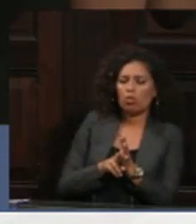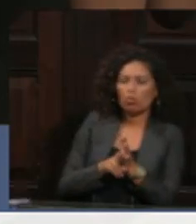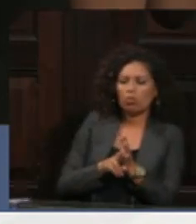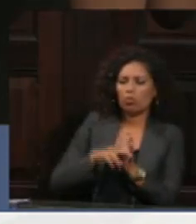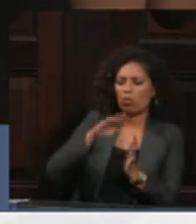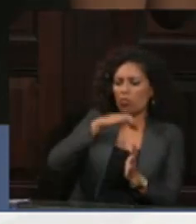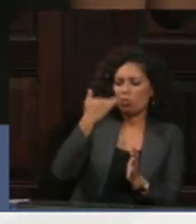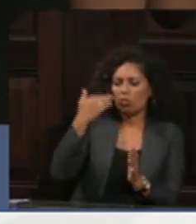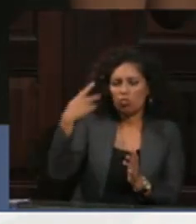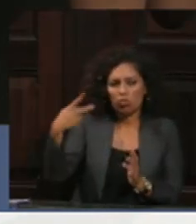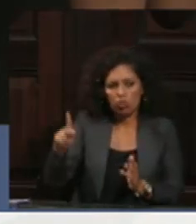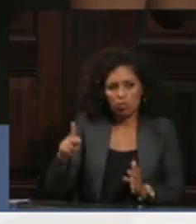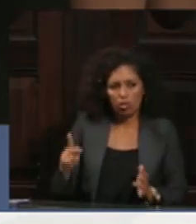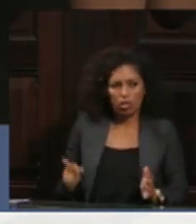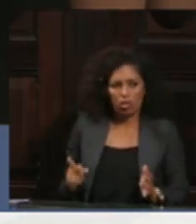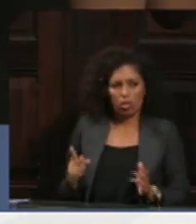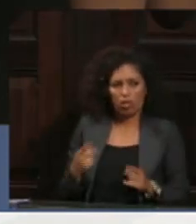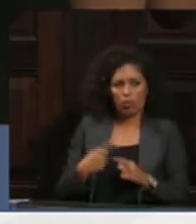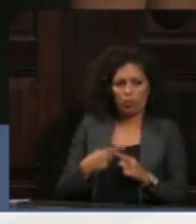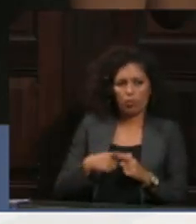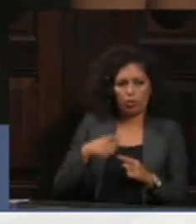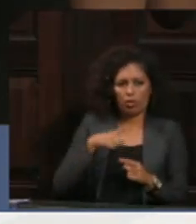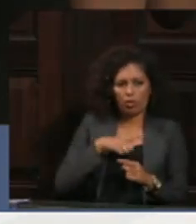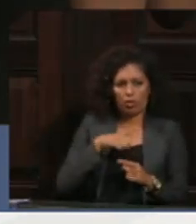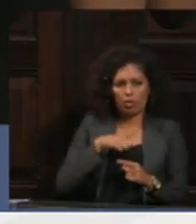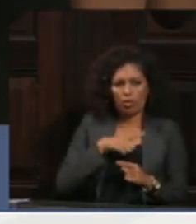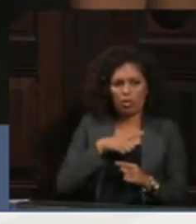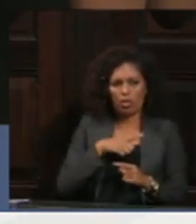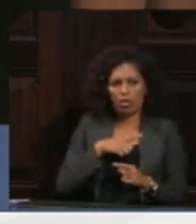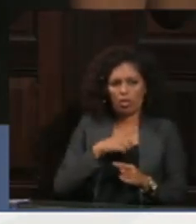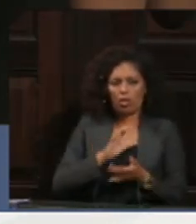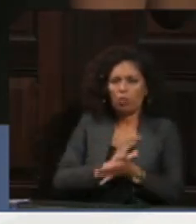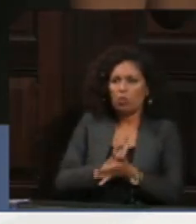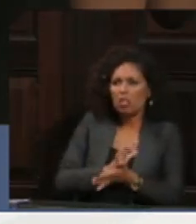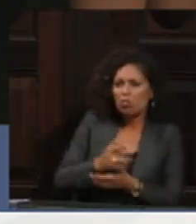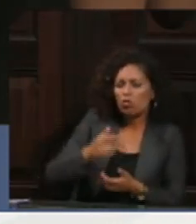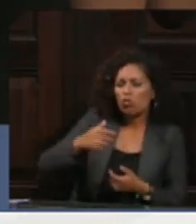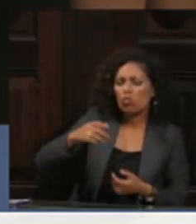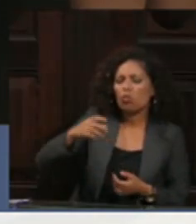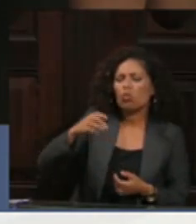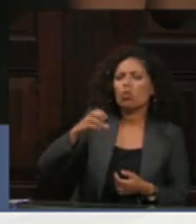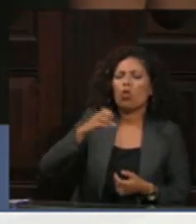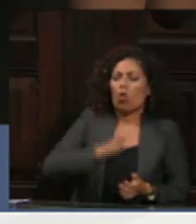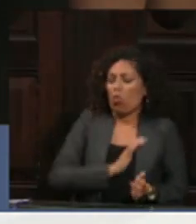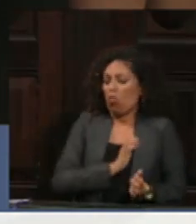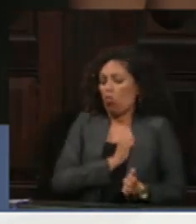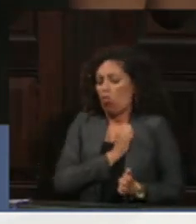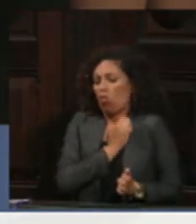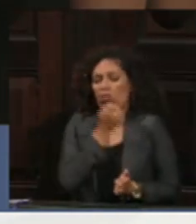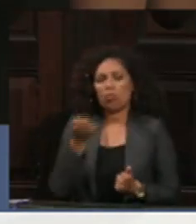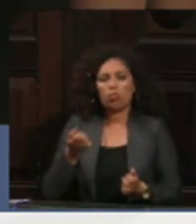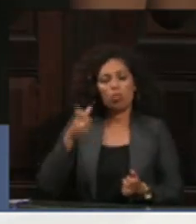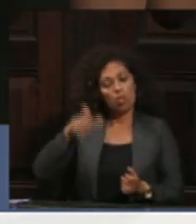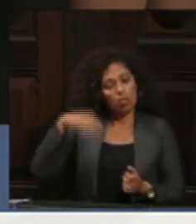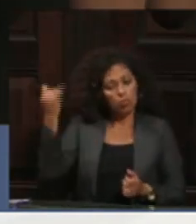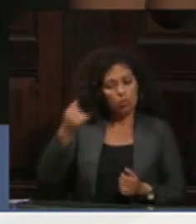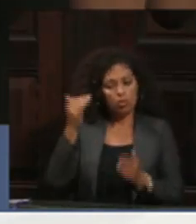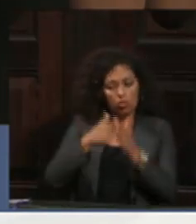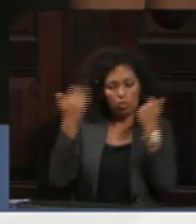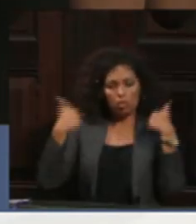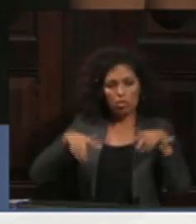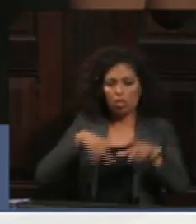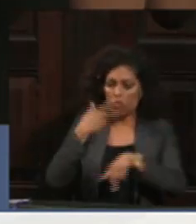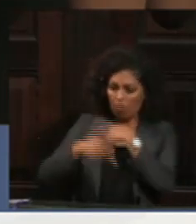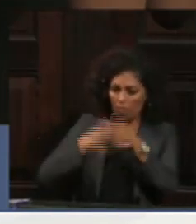do caso diante de um suposto argumento de crime de ódio. Então é importante que essa casa aqui se apresente para dizer